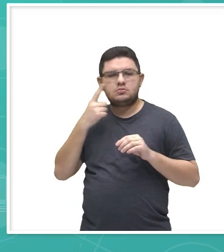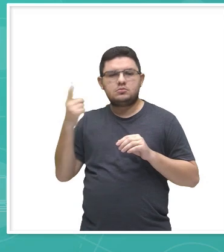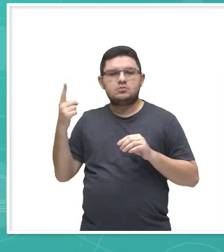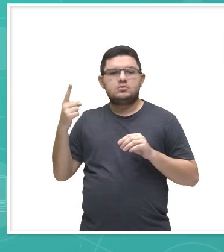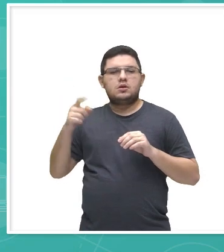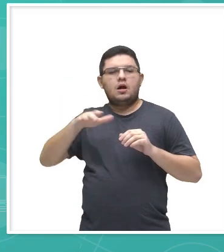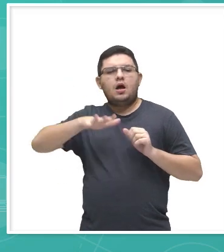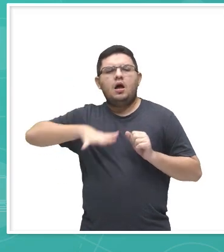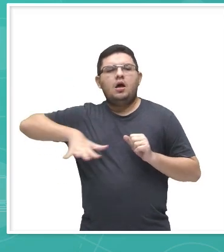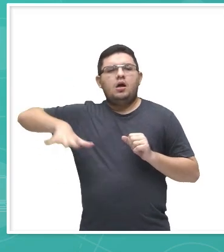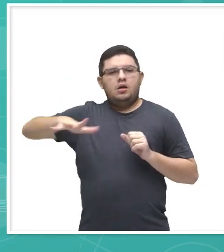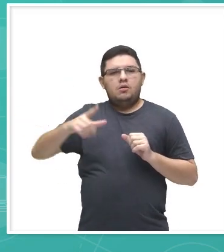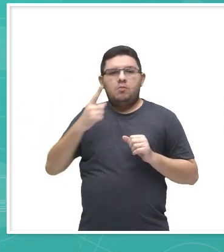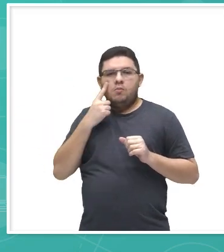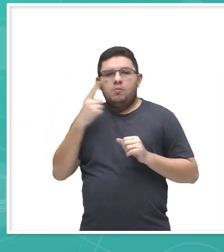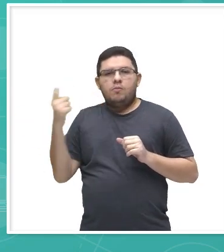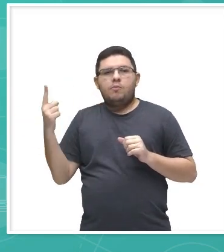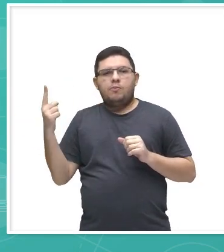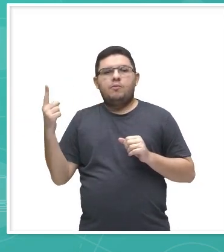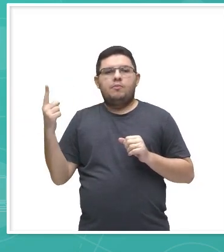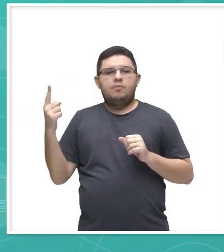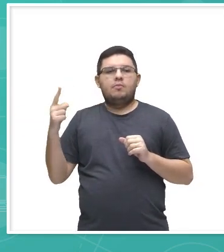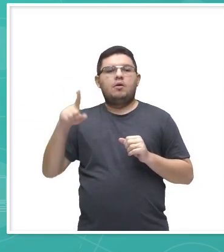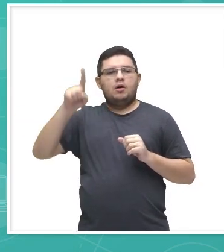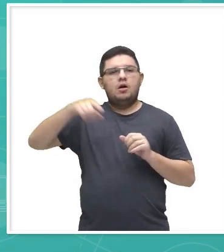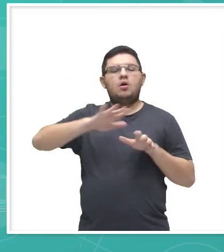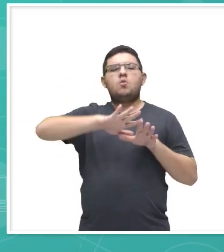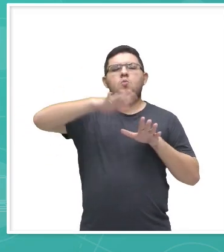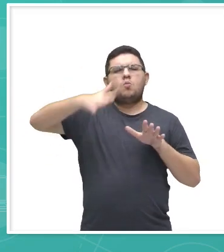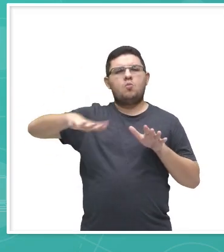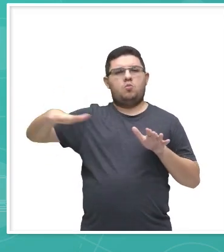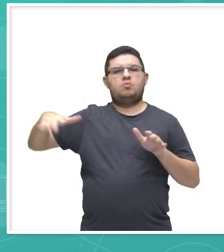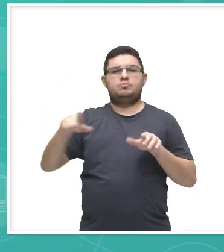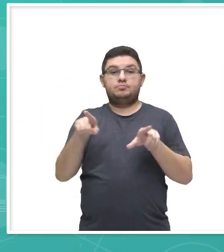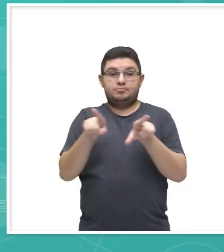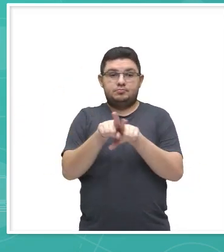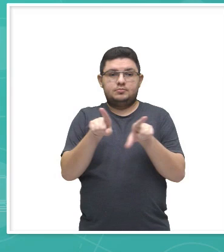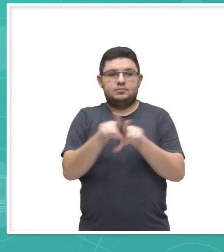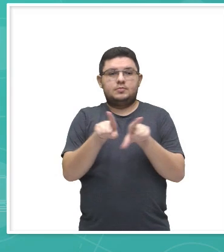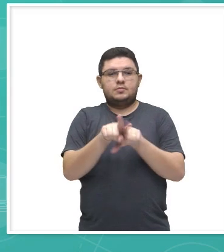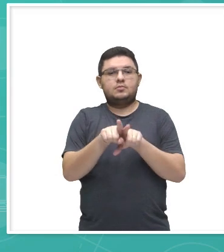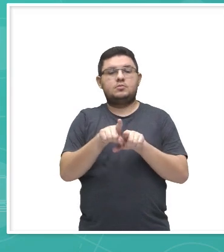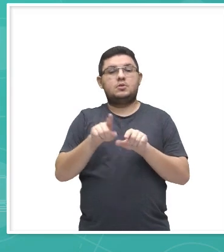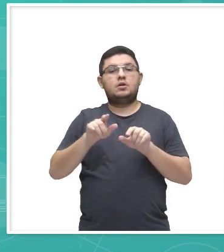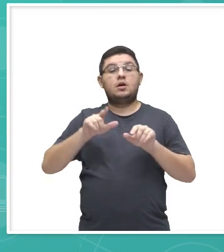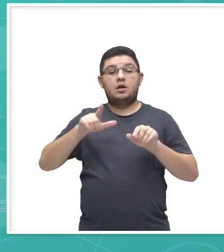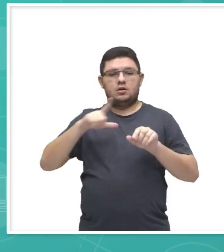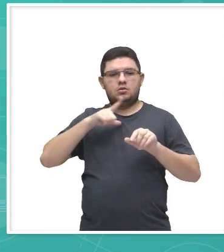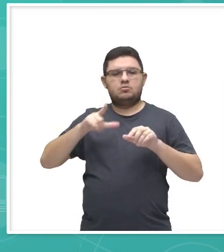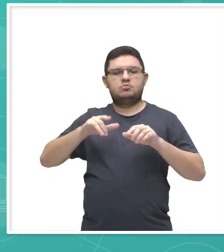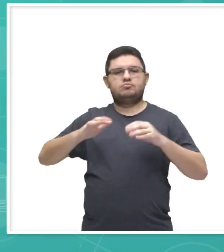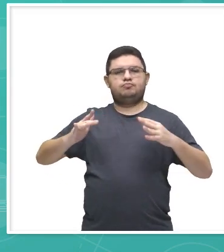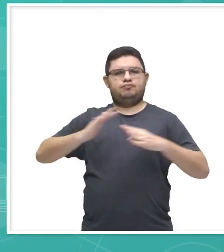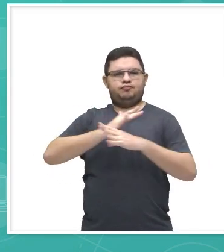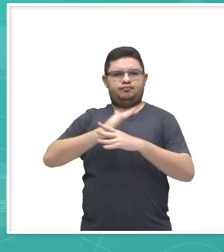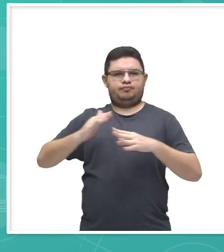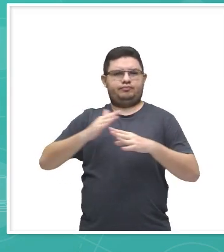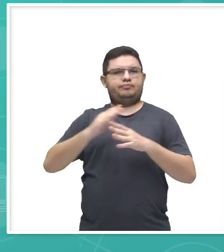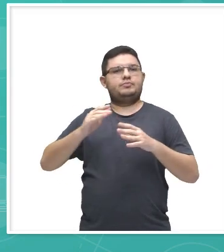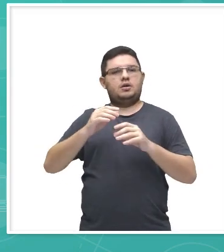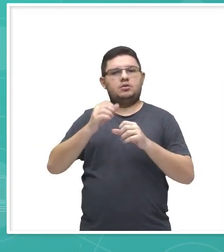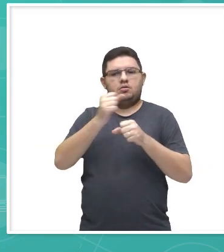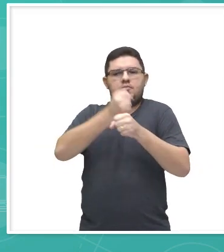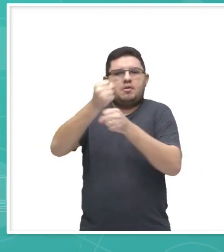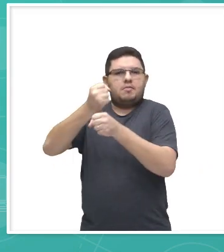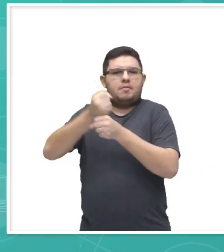essa região localizado aí do campo, né? E a cidade, onde a gente já tem ali mais uma infraestrutura diferente, a